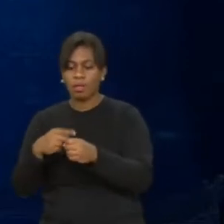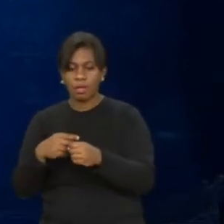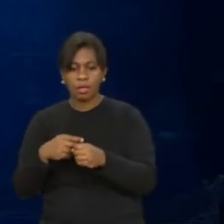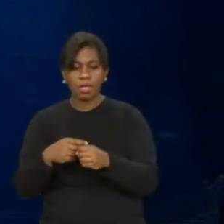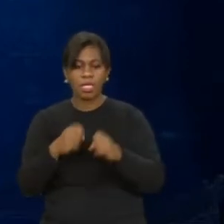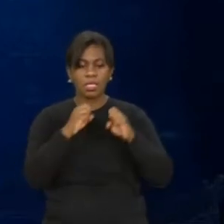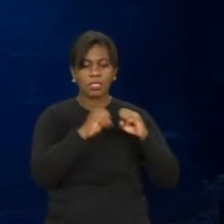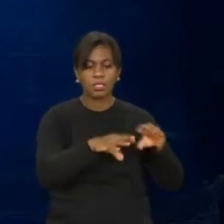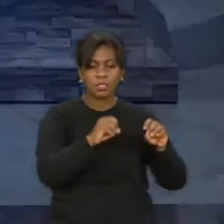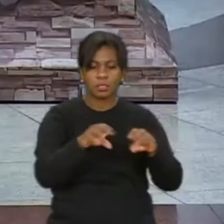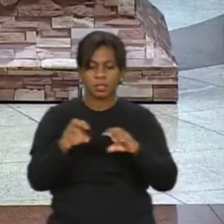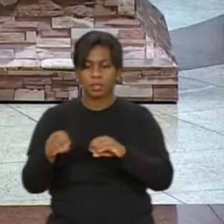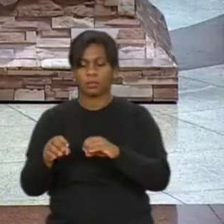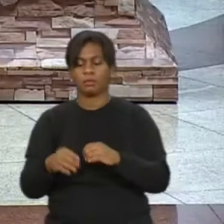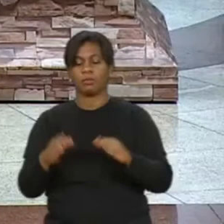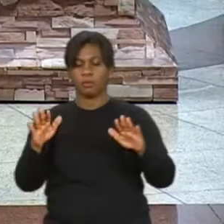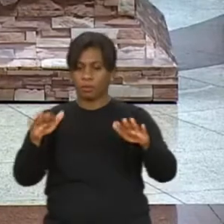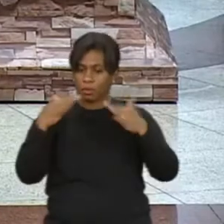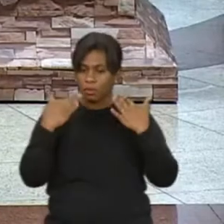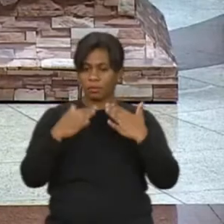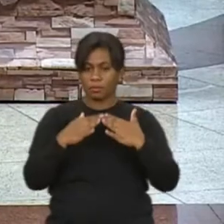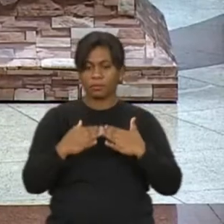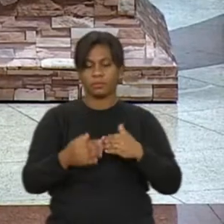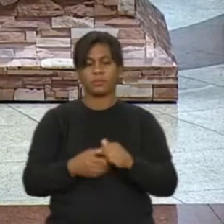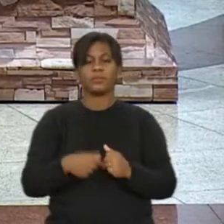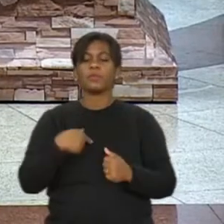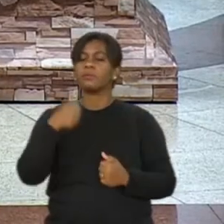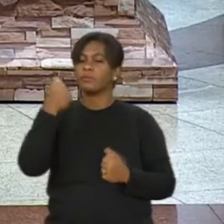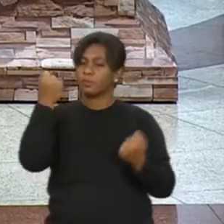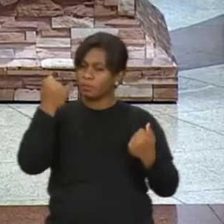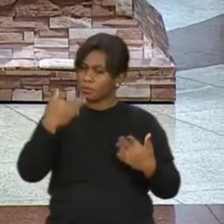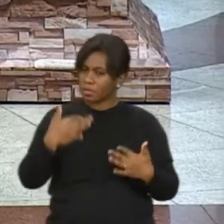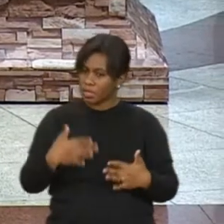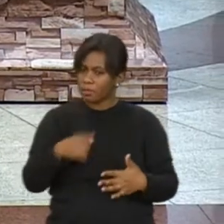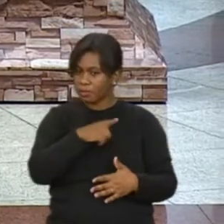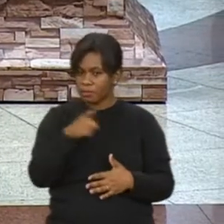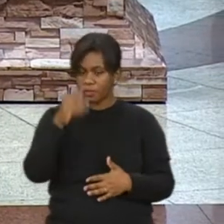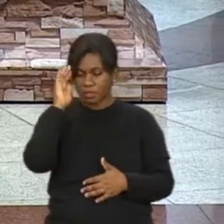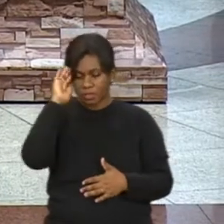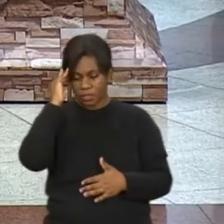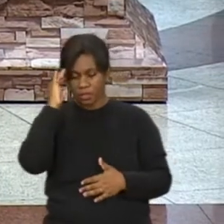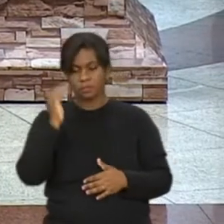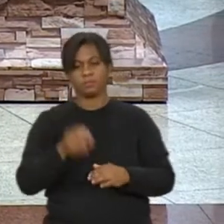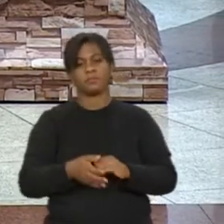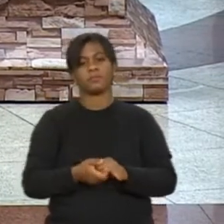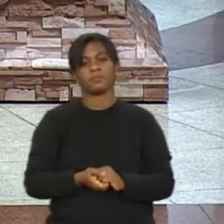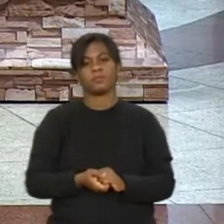Ensinando. Olha para mim, por favor. Deixa eu te explicar para você entender